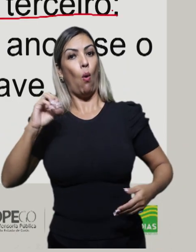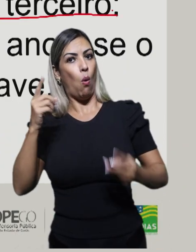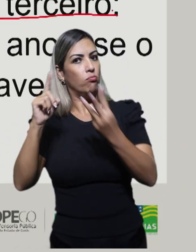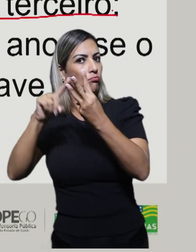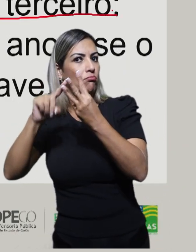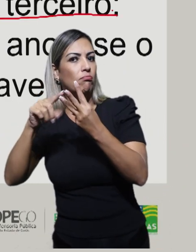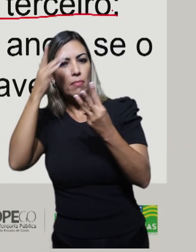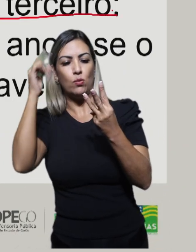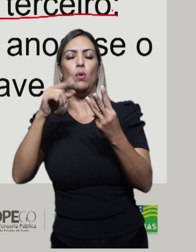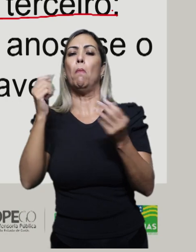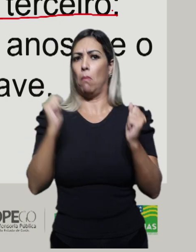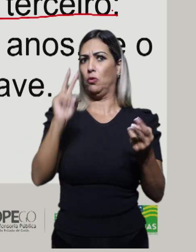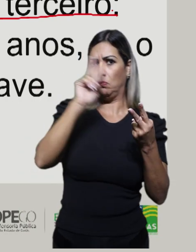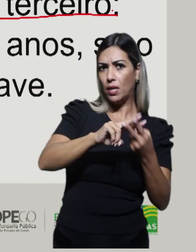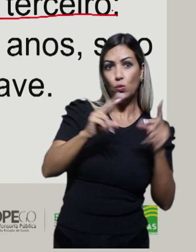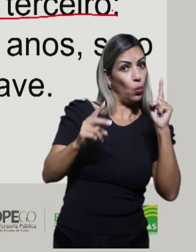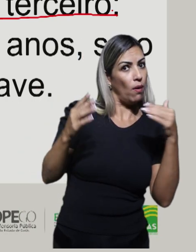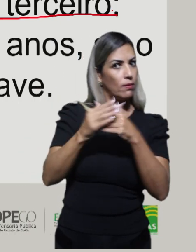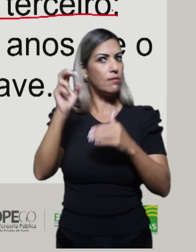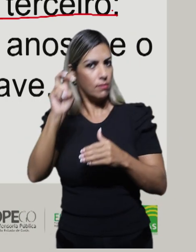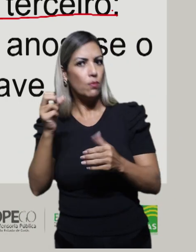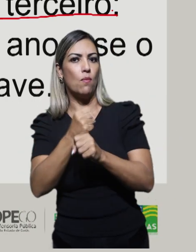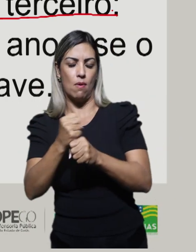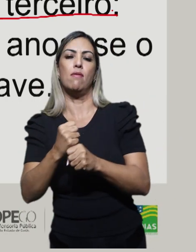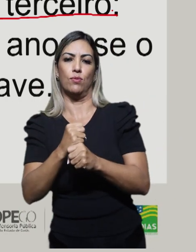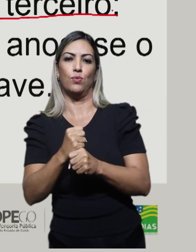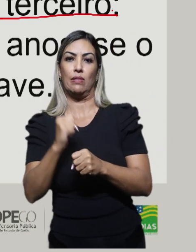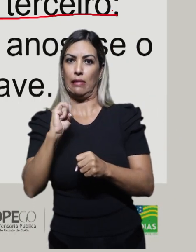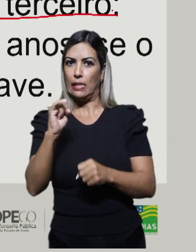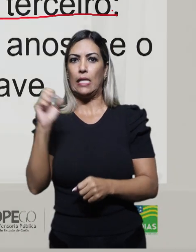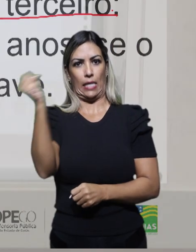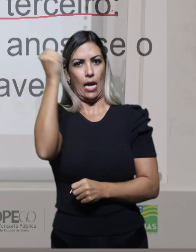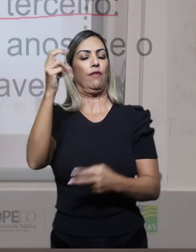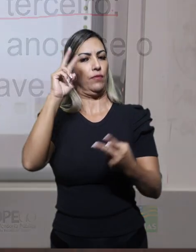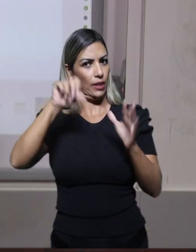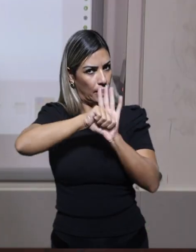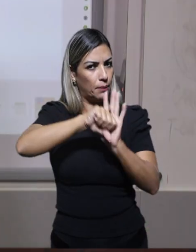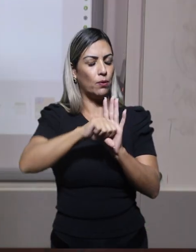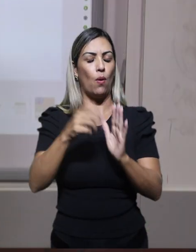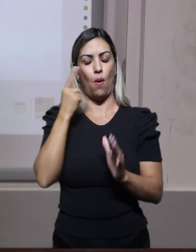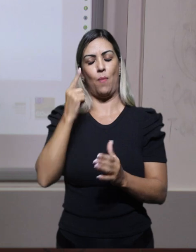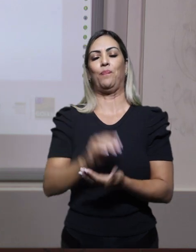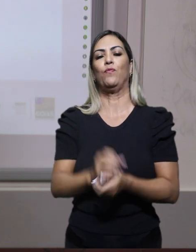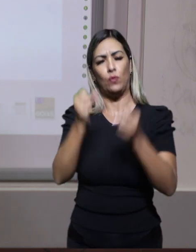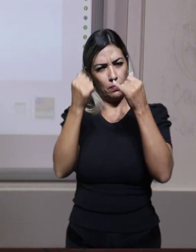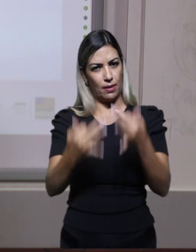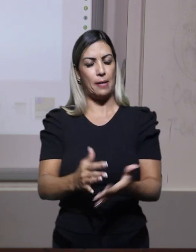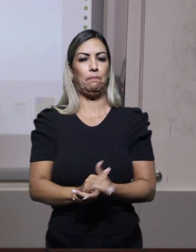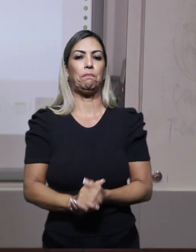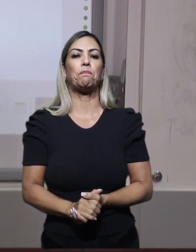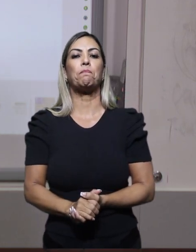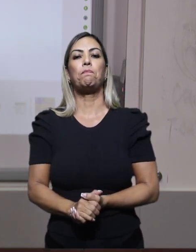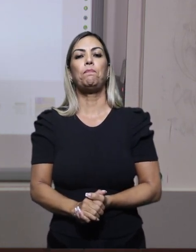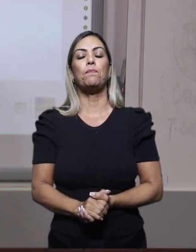Reclusão de 1 a 5 anos, se o fato não constituir crime mais grave. Vamos conversar aqui, vem comigo.